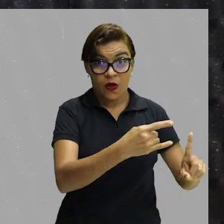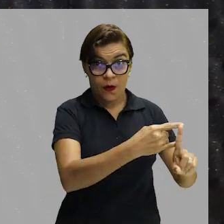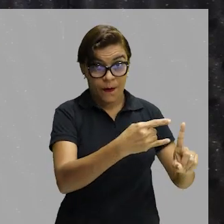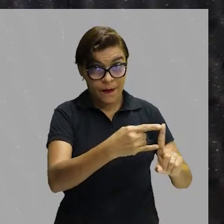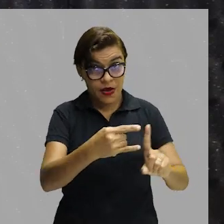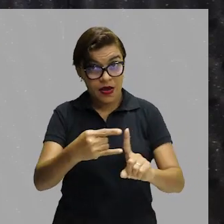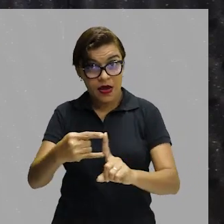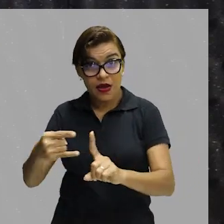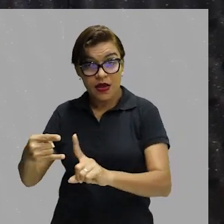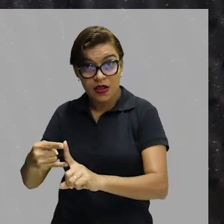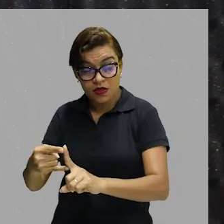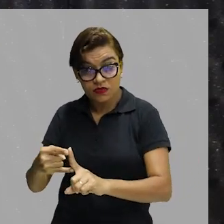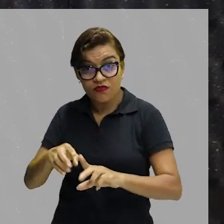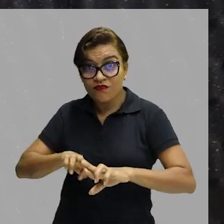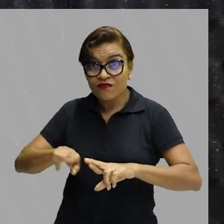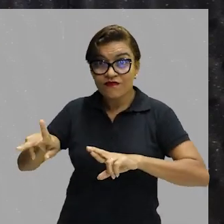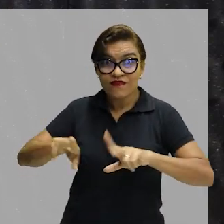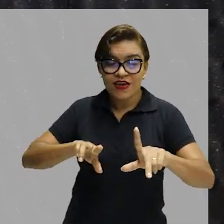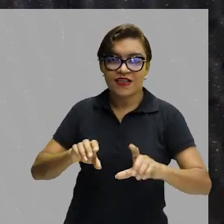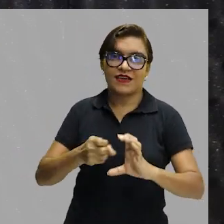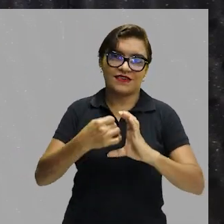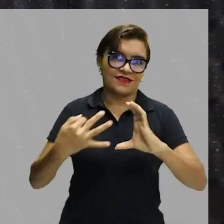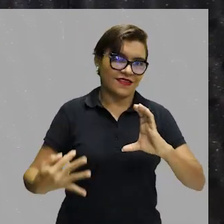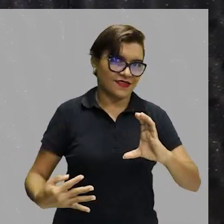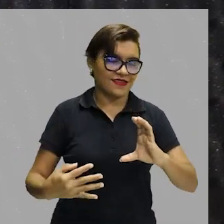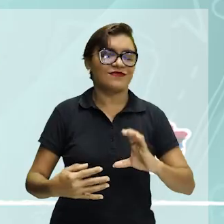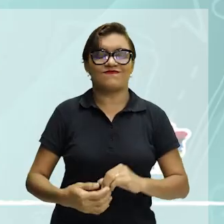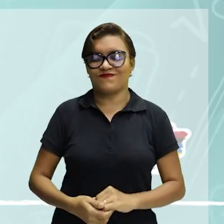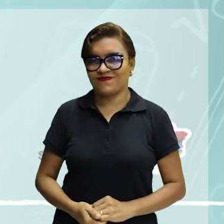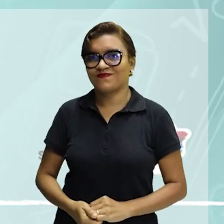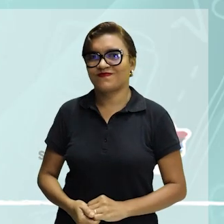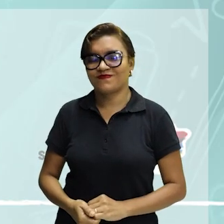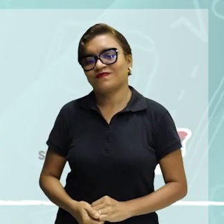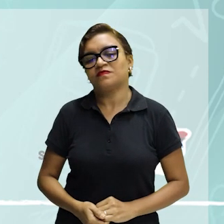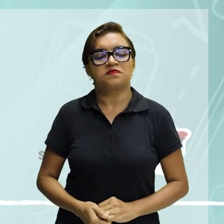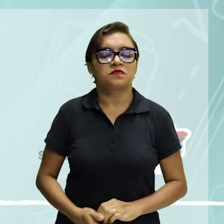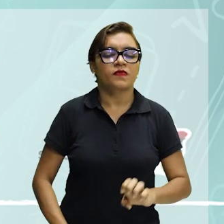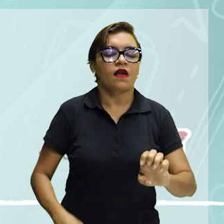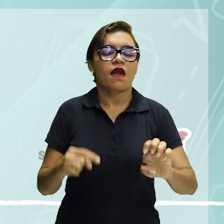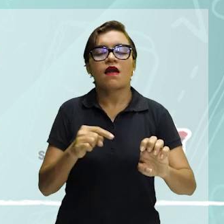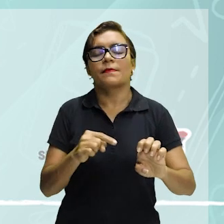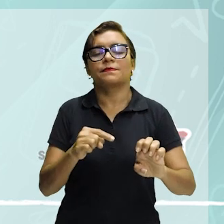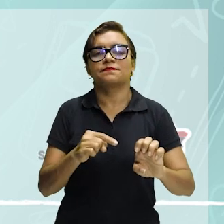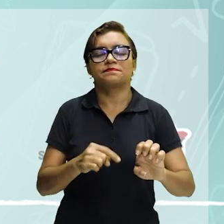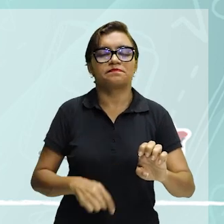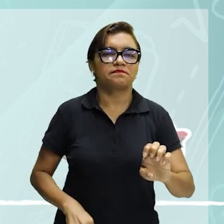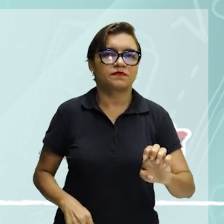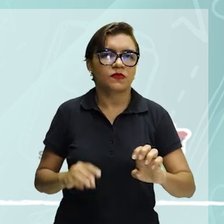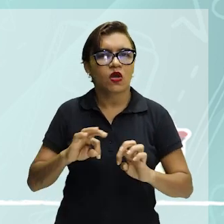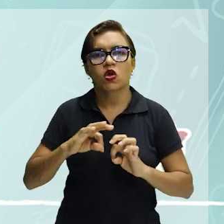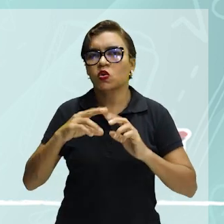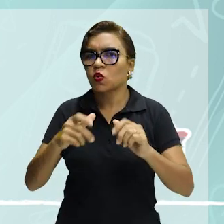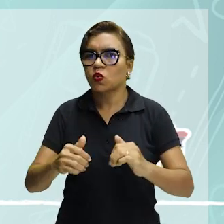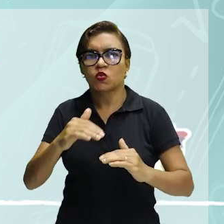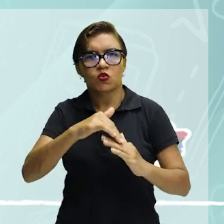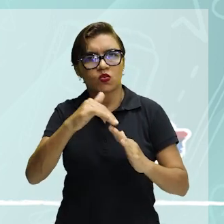químicas elas vão ser diferentes. Elas vão ser diferentes. Letra E. Todos os elementos representativos